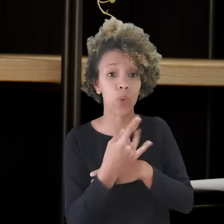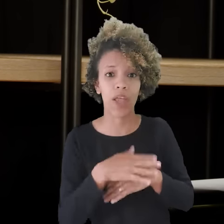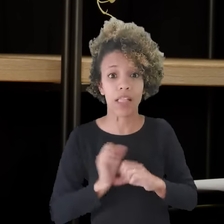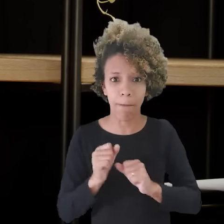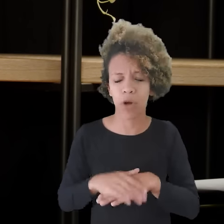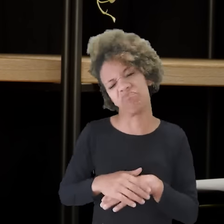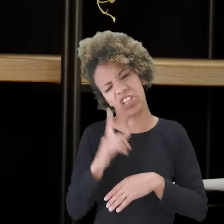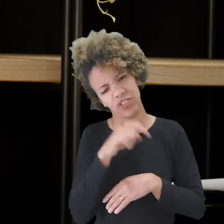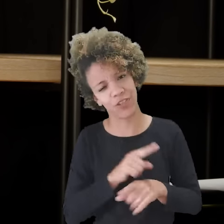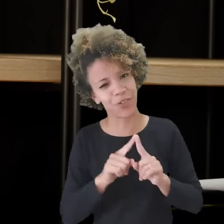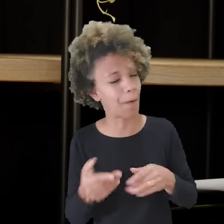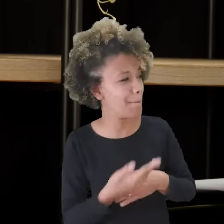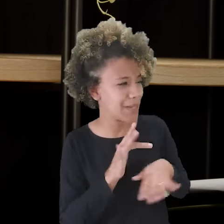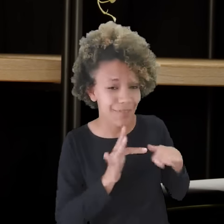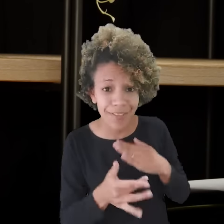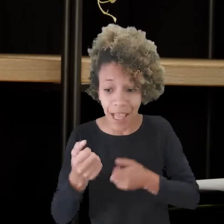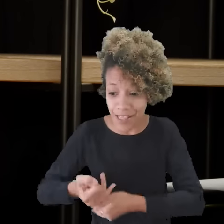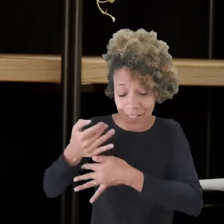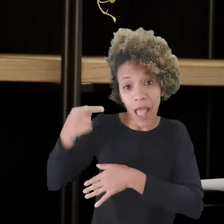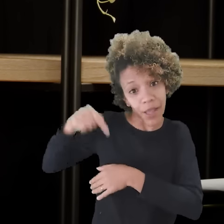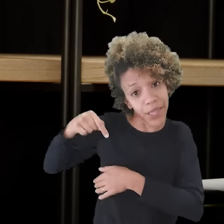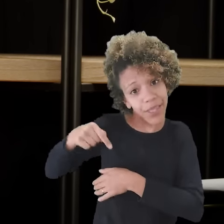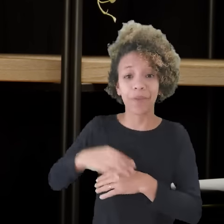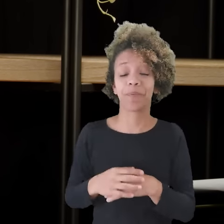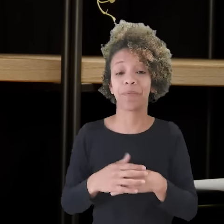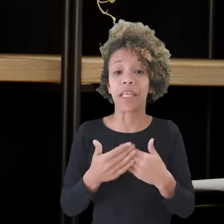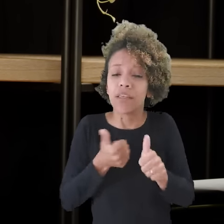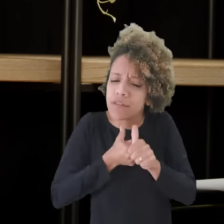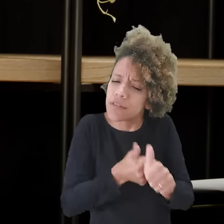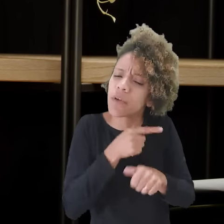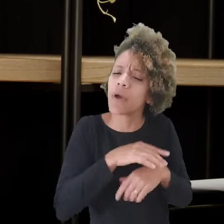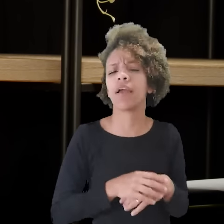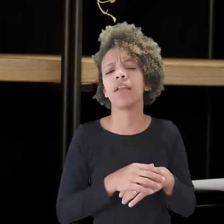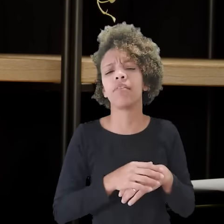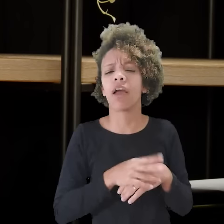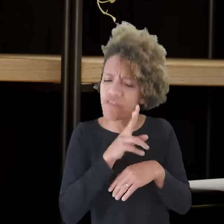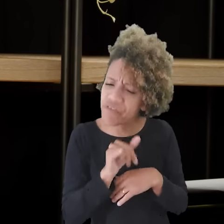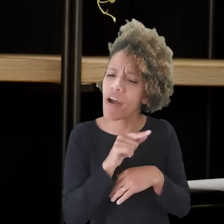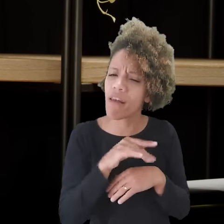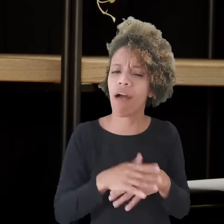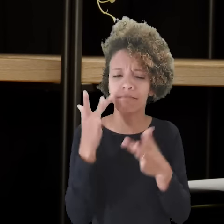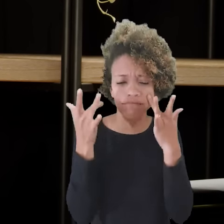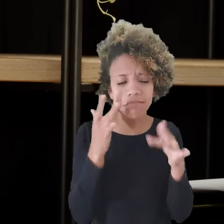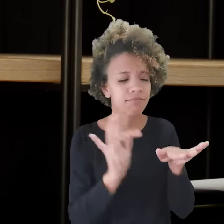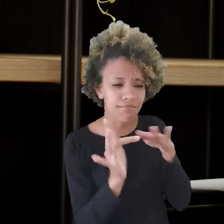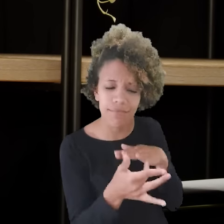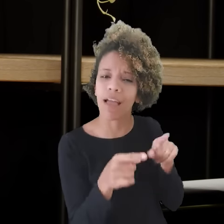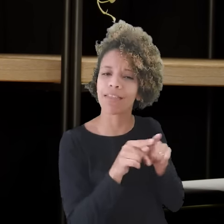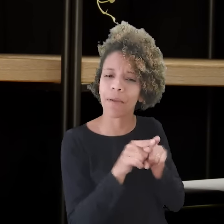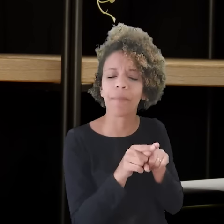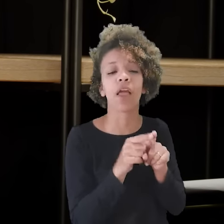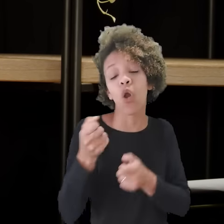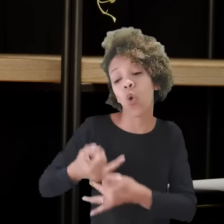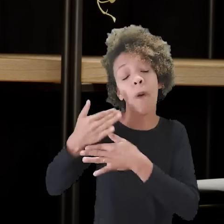caso você não conheça o Rodrigo Marques que eu acho muito difícil mas está aqui as redes sociais do Rodrigo e Sigam ele vão nas nas